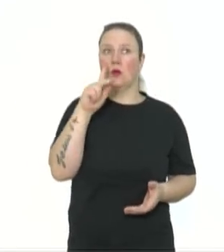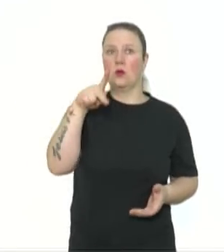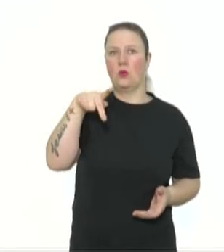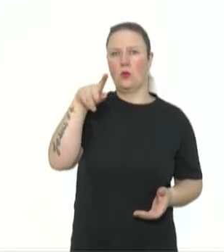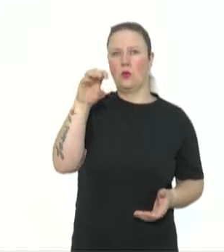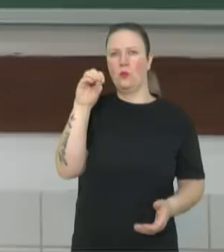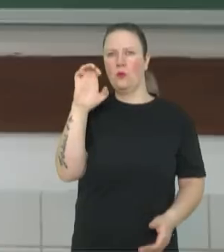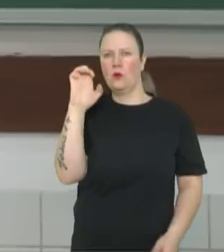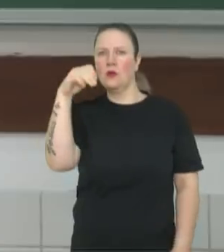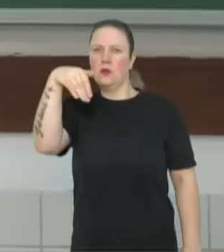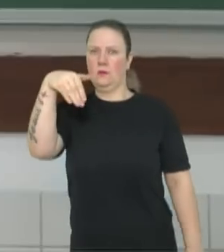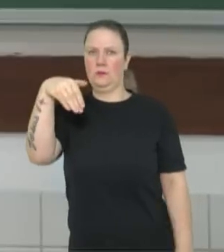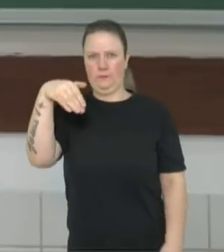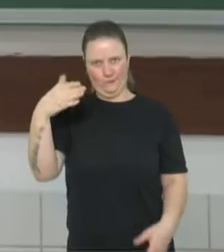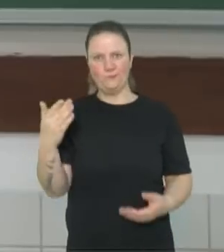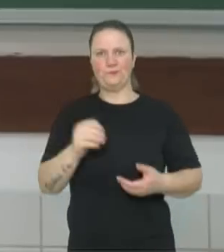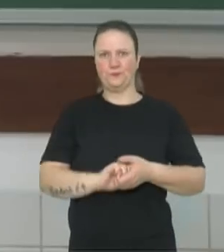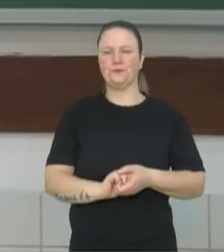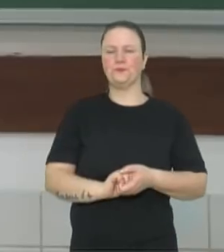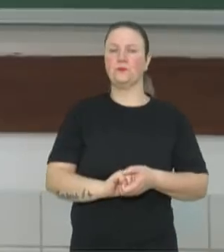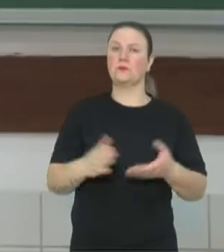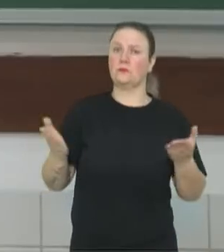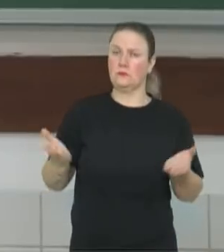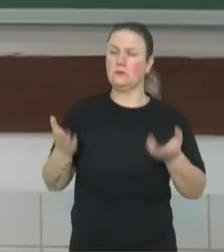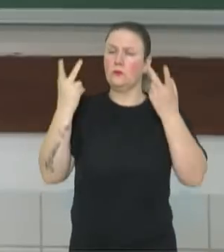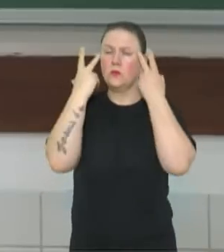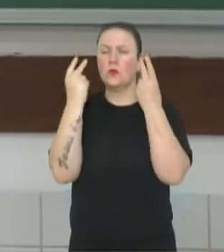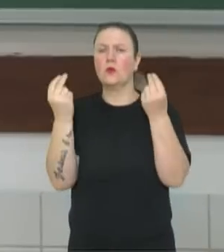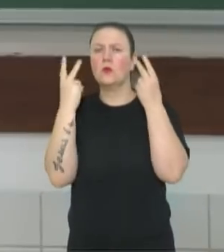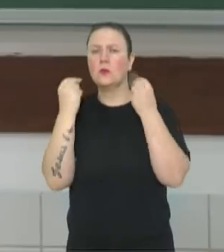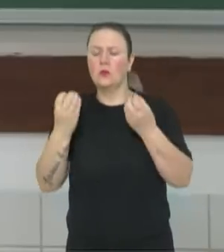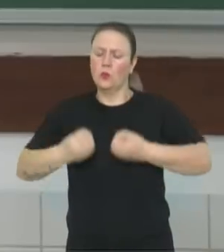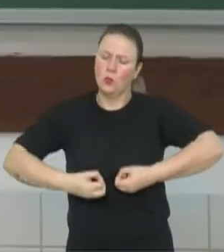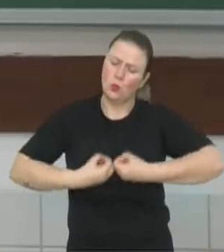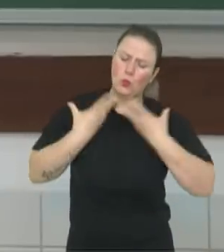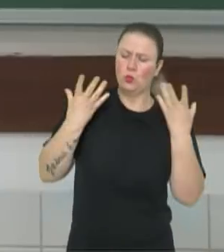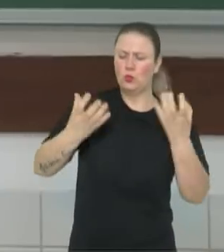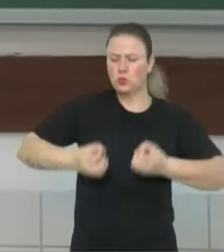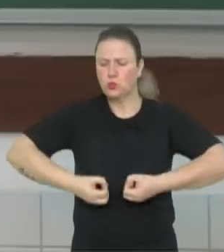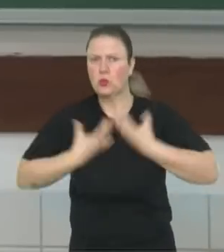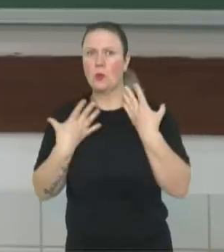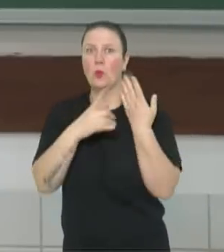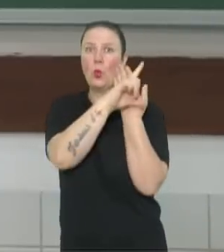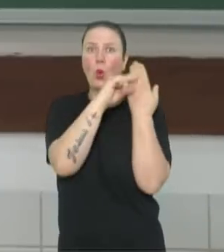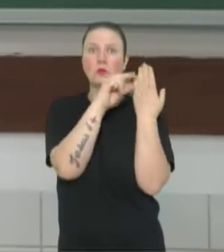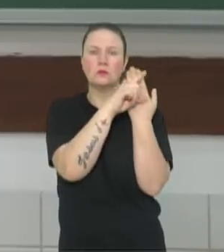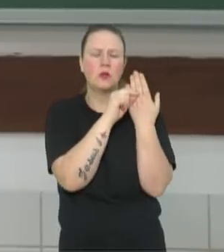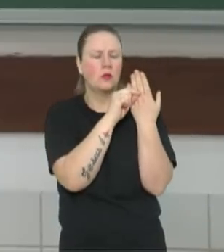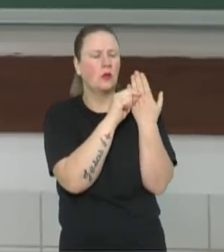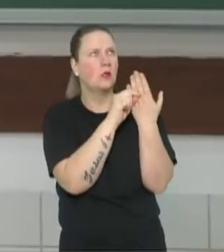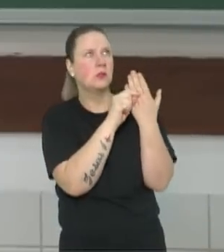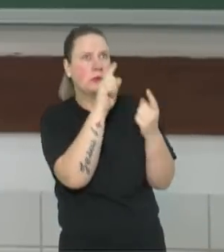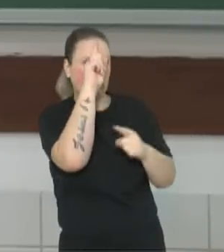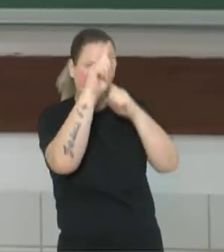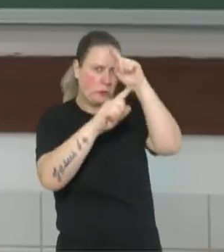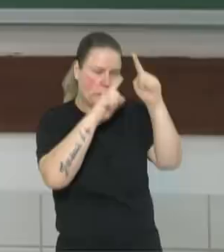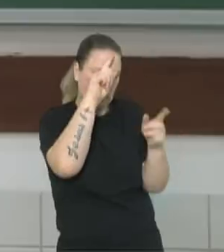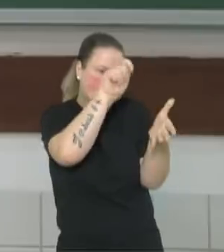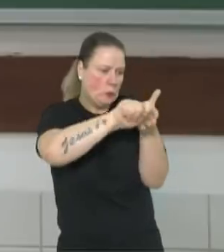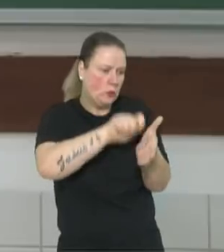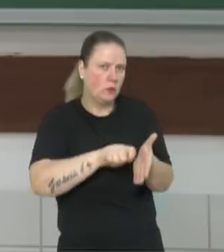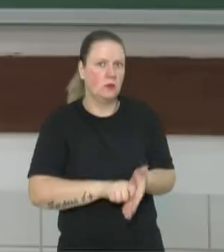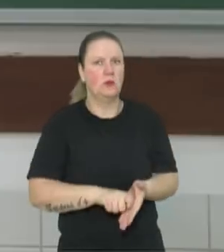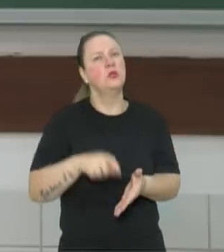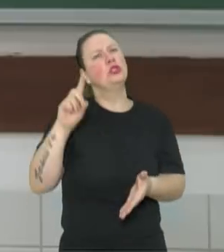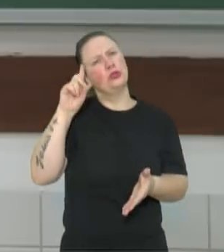poetry. Então, geralmente, o poema está transmitindo tudo aquilo que o autor está pensando. Então, é muito difícil de interpretar